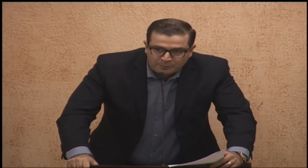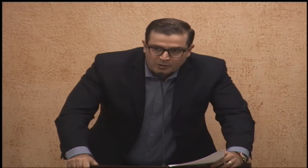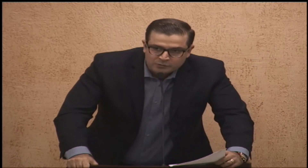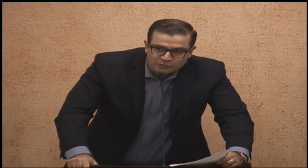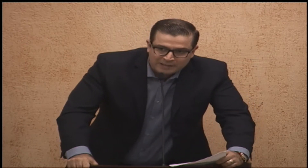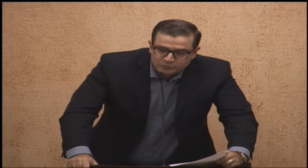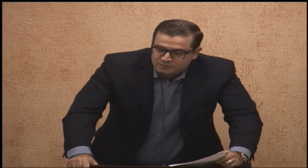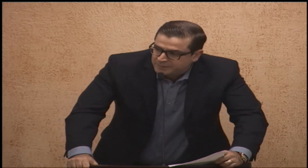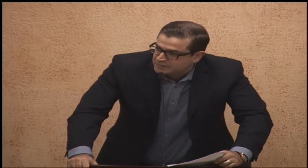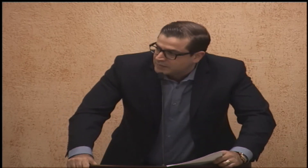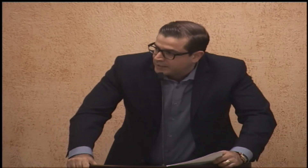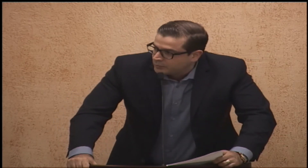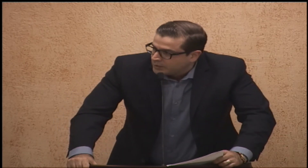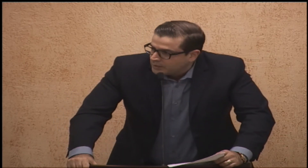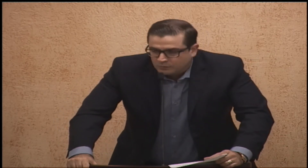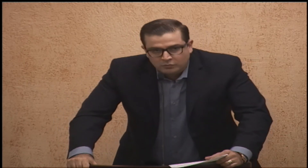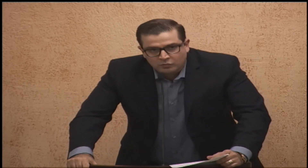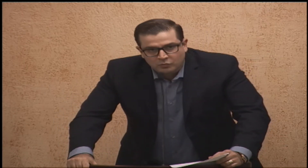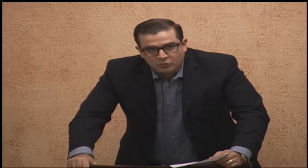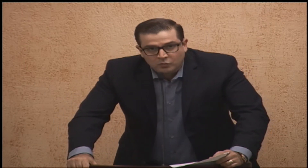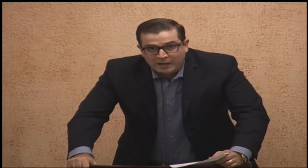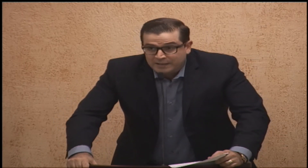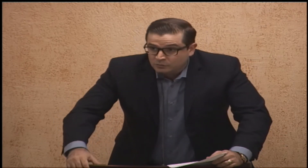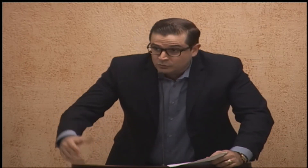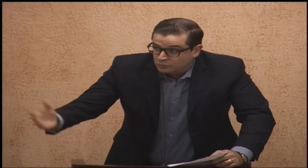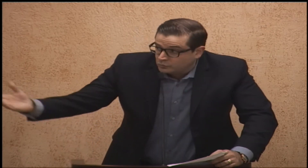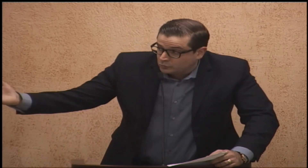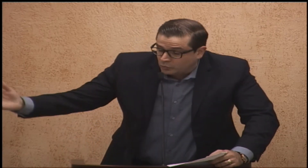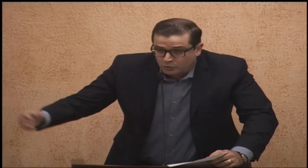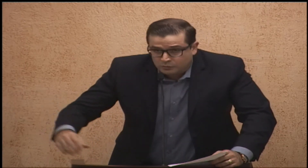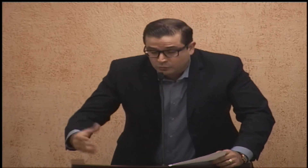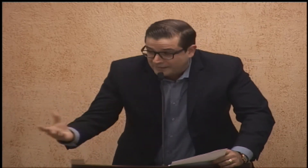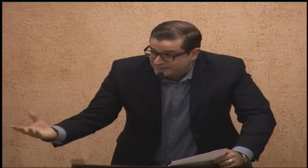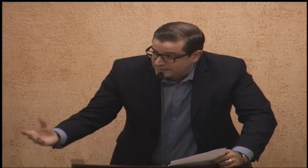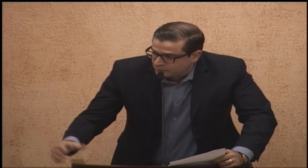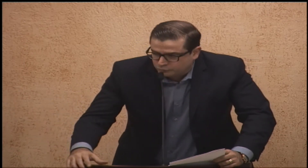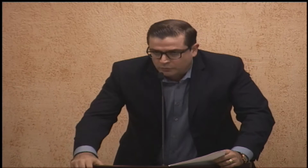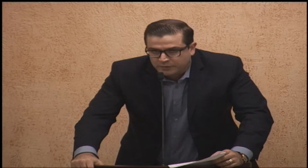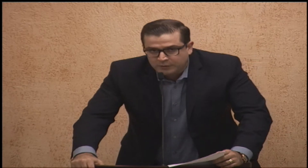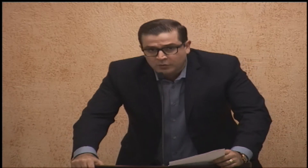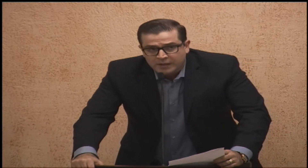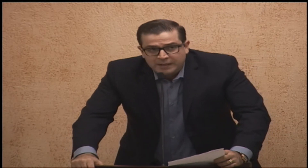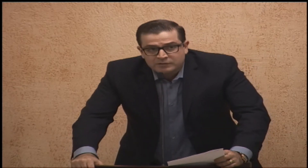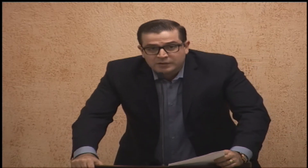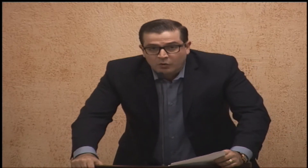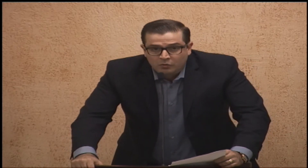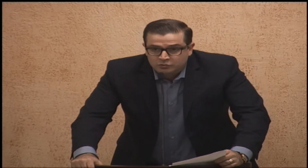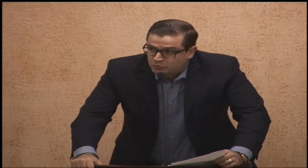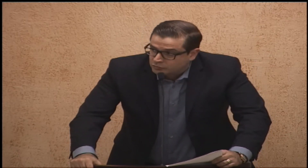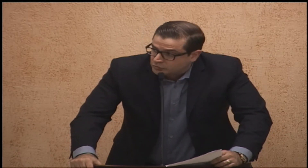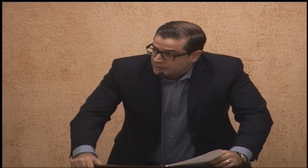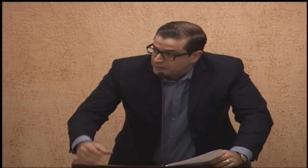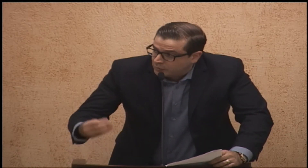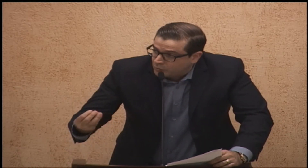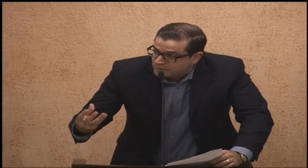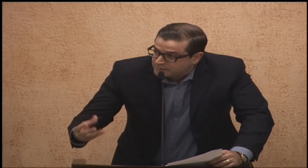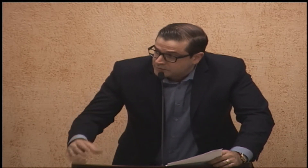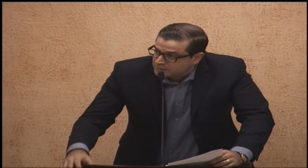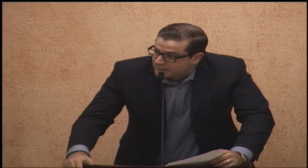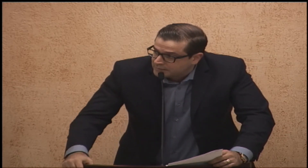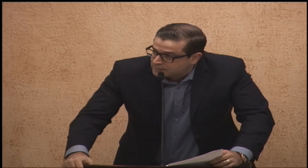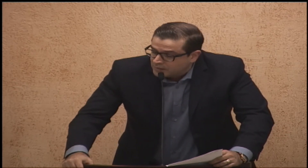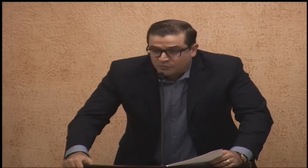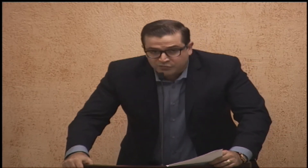Parque Hipólito, lá do dispensário, além do asilo João Quil, entre